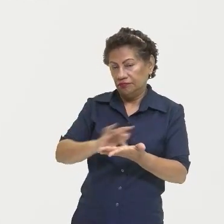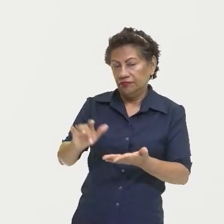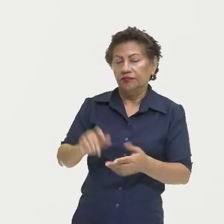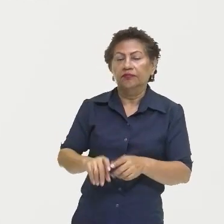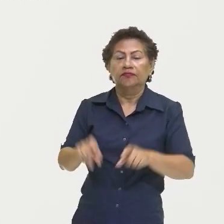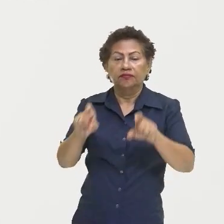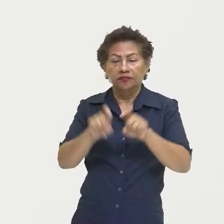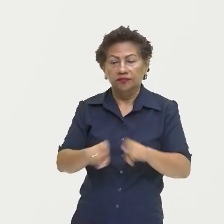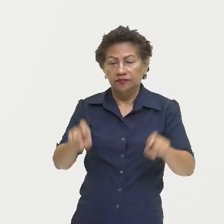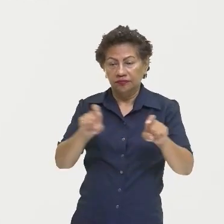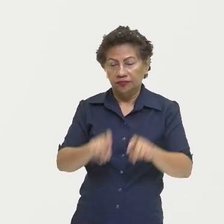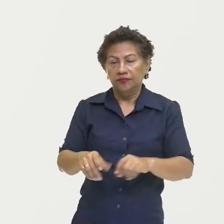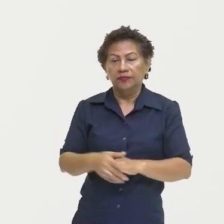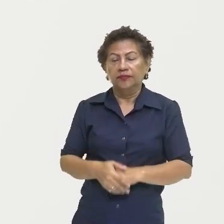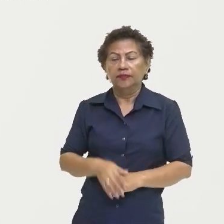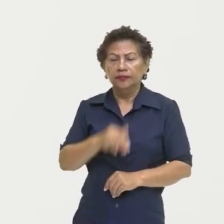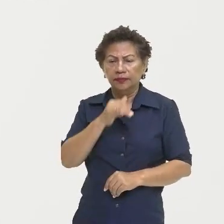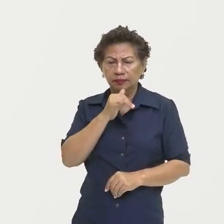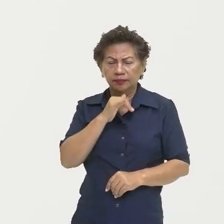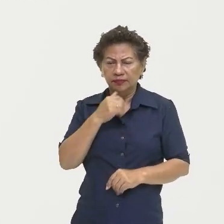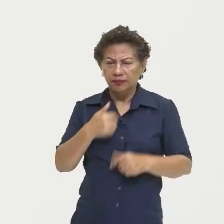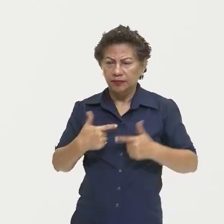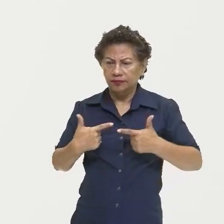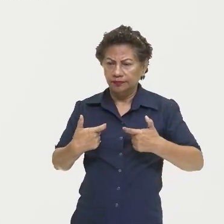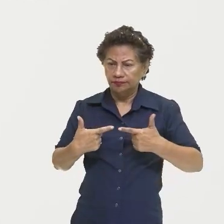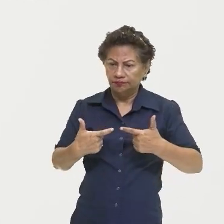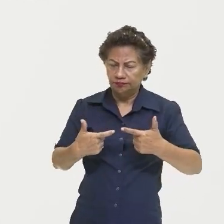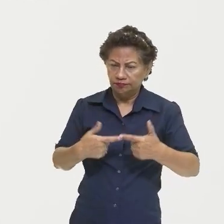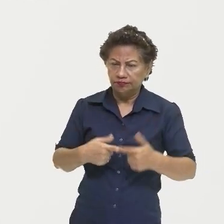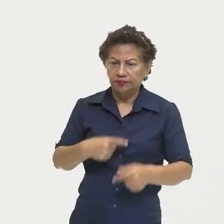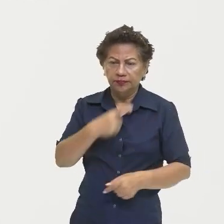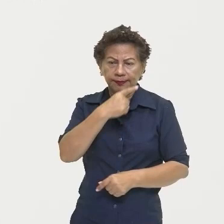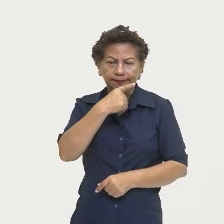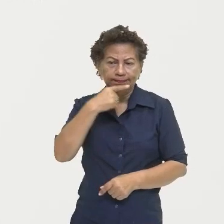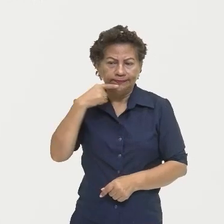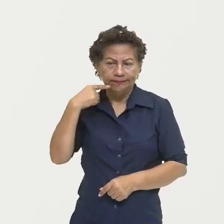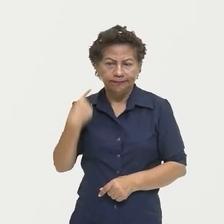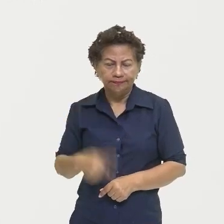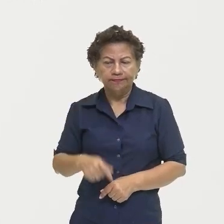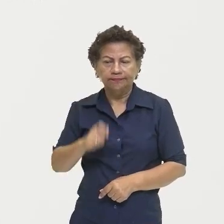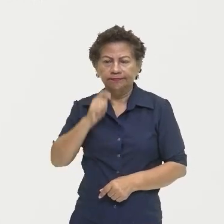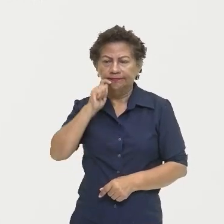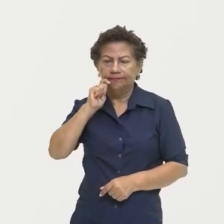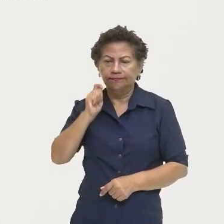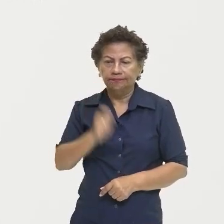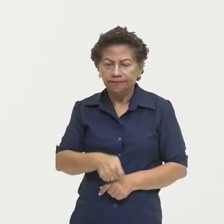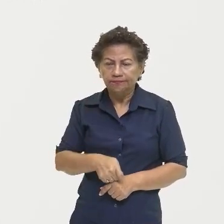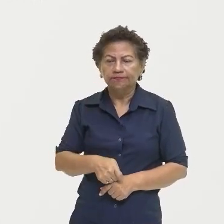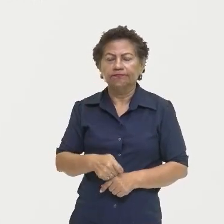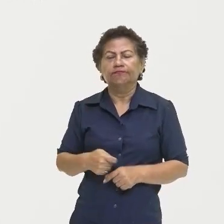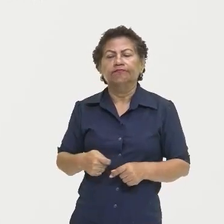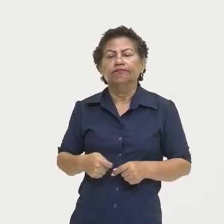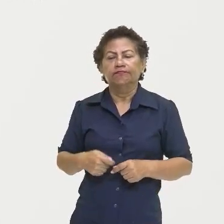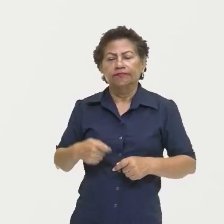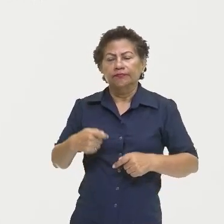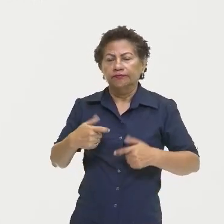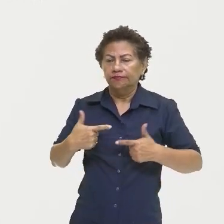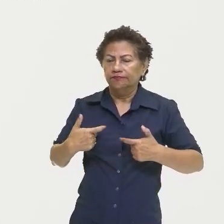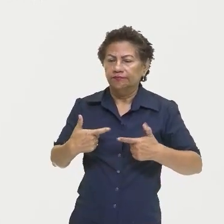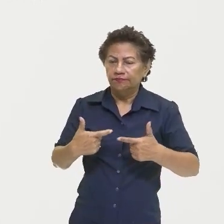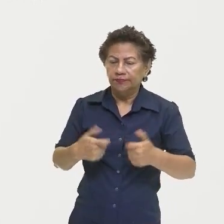o que está acontecendo na Ucrânia com a Rússia, né? Esse conflito, essa guerra que está acontecendo, se a gente ligar o Jornal